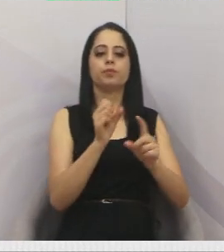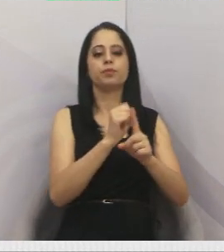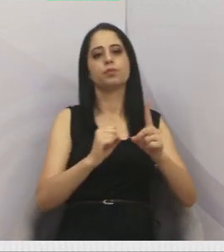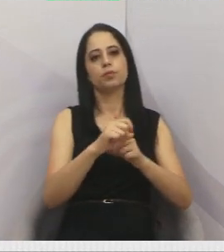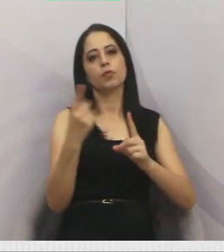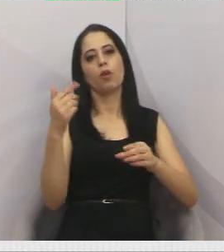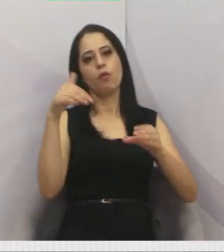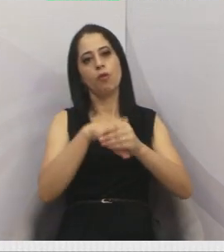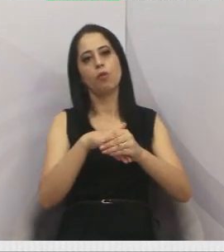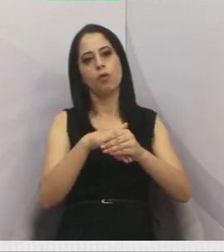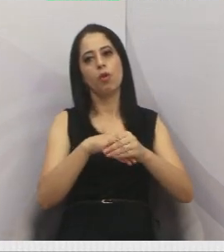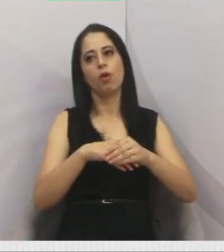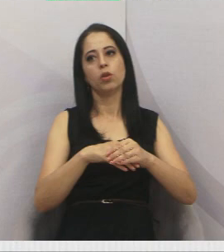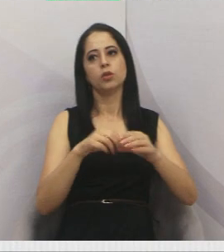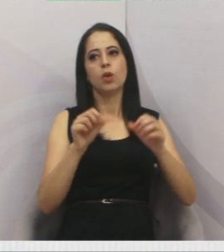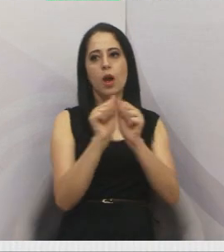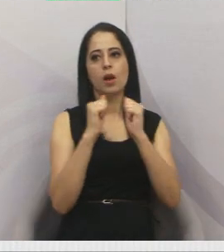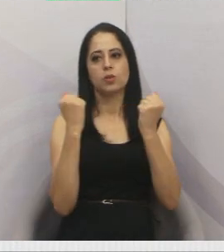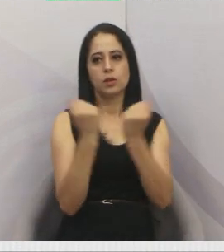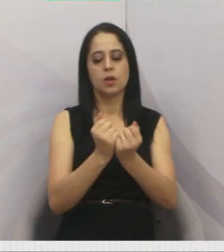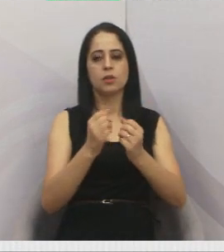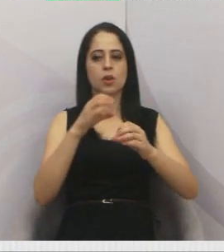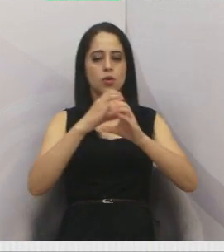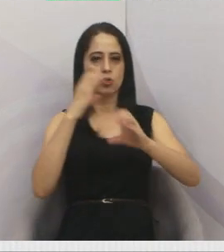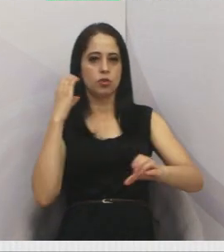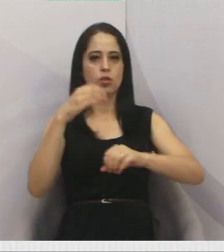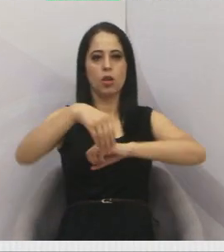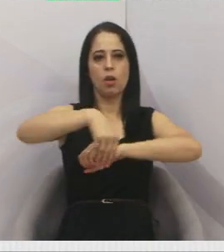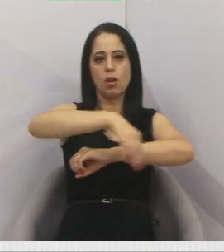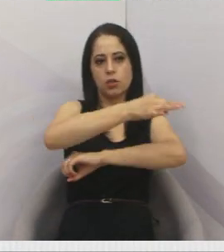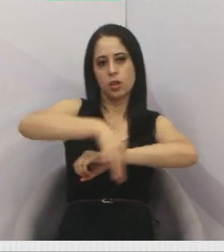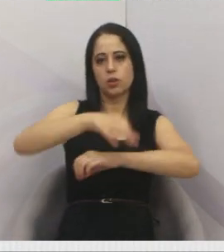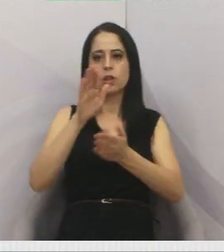voto para Associação dos Engenheiros e Arquitetos Jacareí.